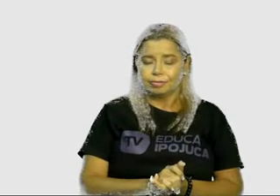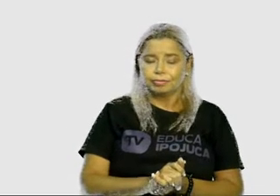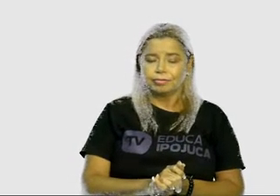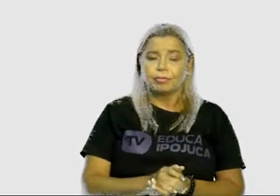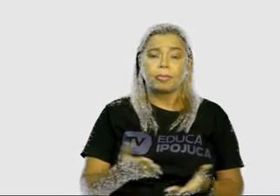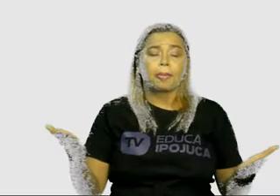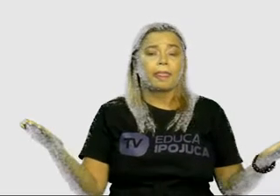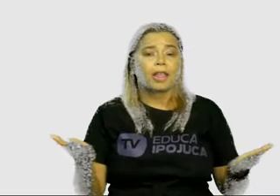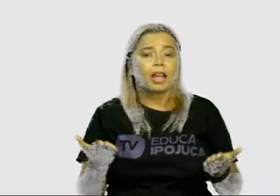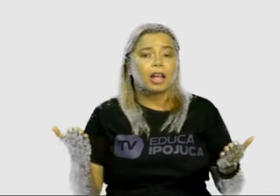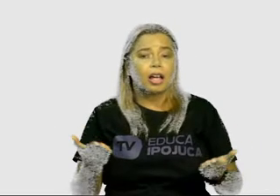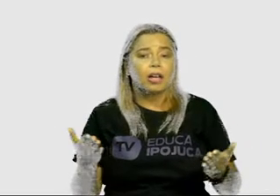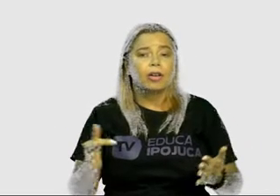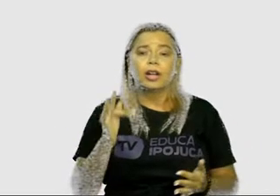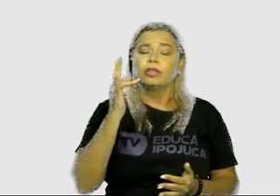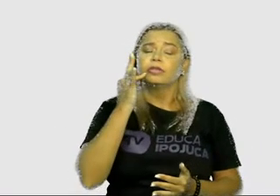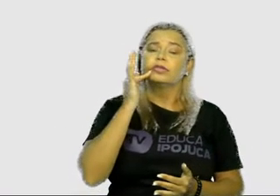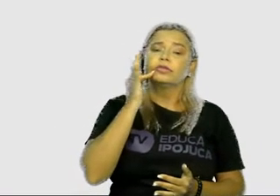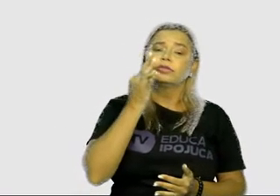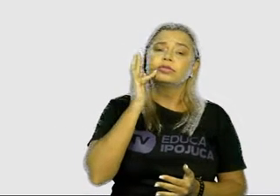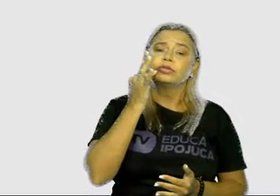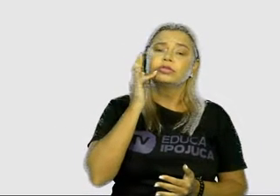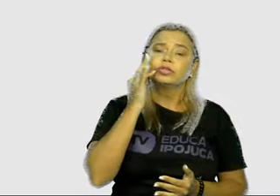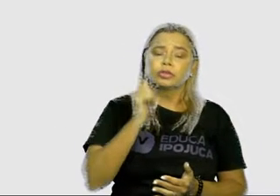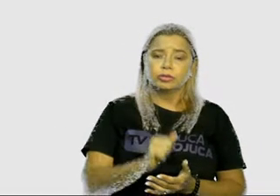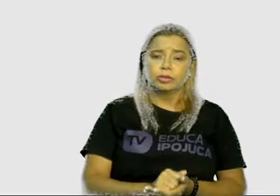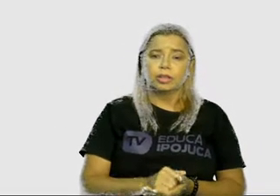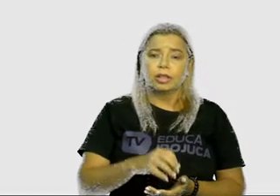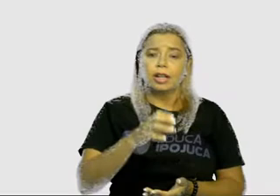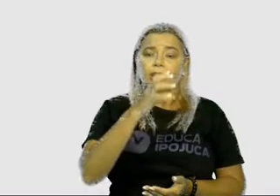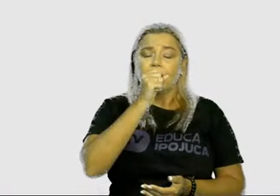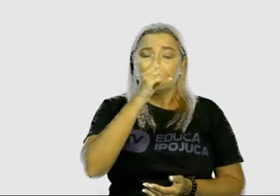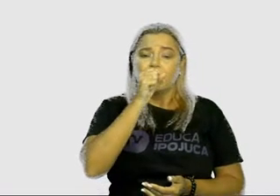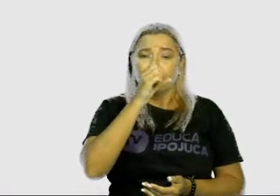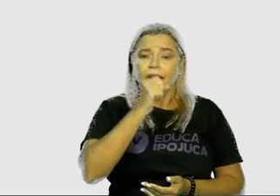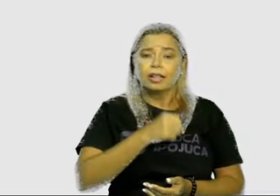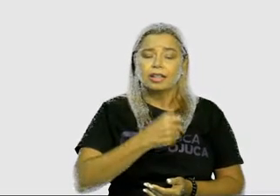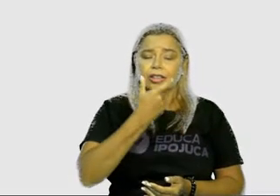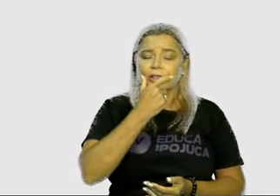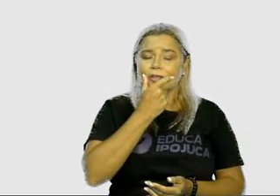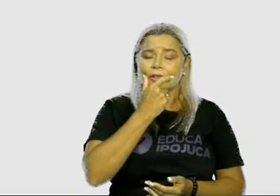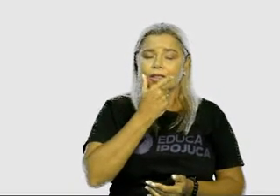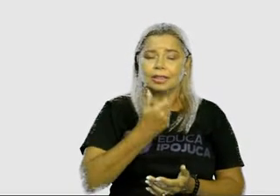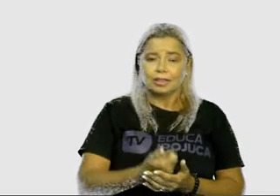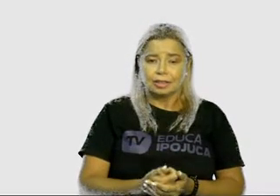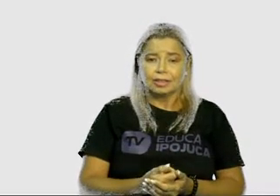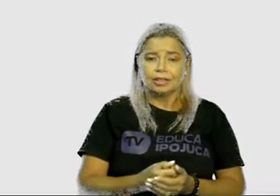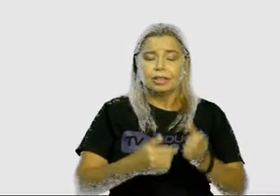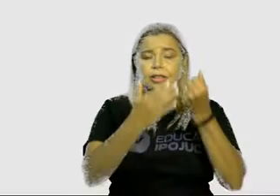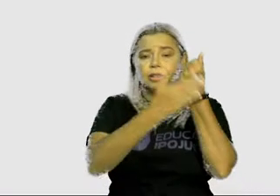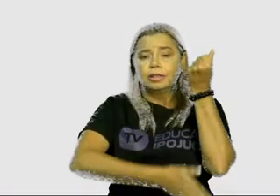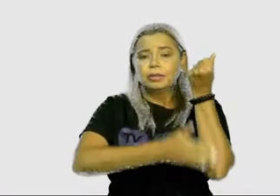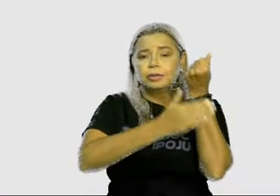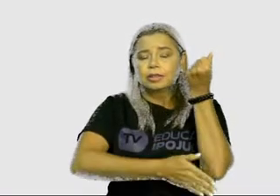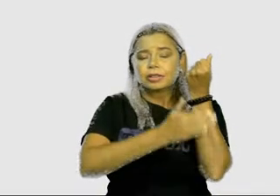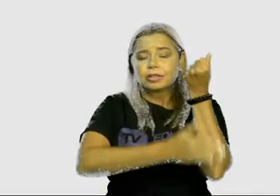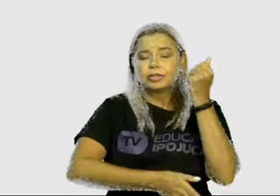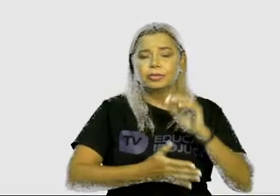Agrupando as frutas, nós vamos ter o quê? Laranjas, maçãs e abacaxi. Quantas